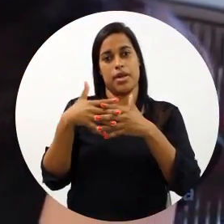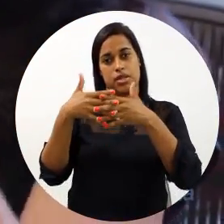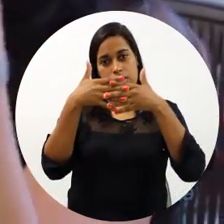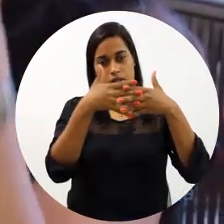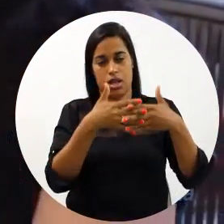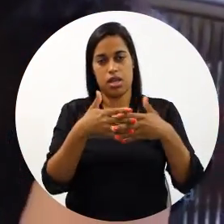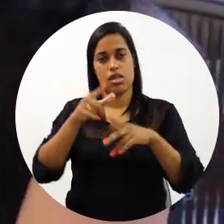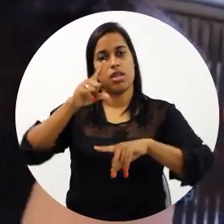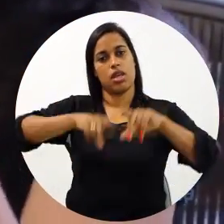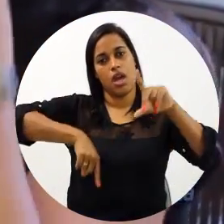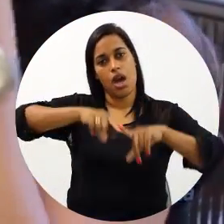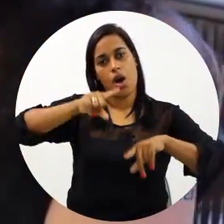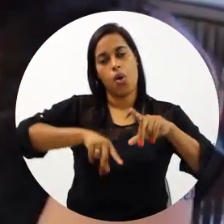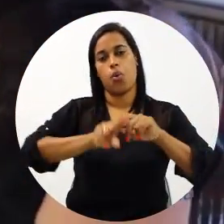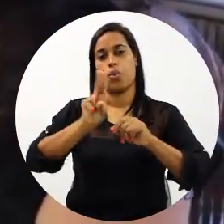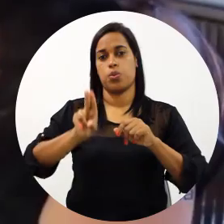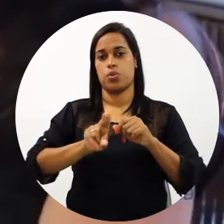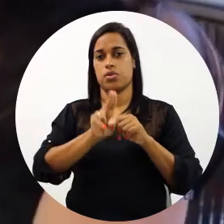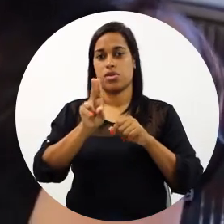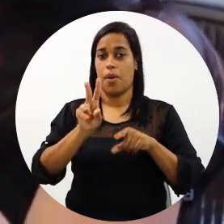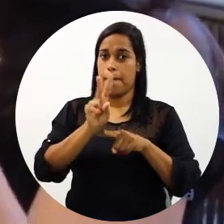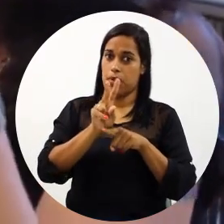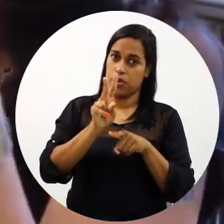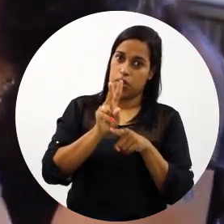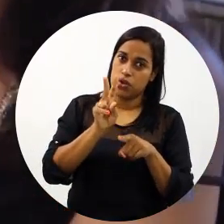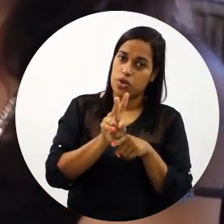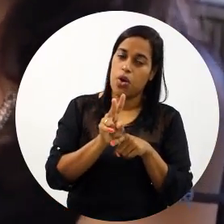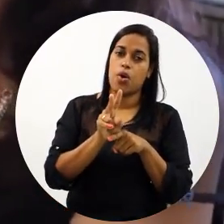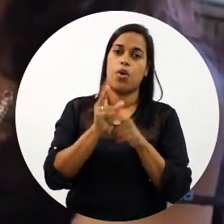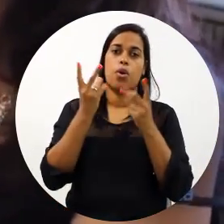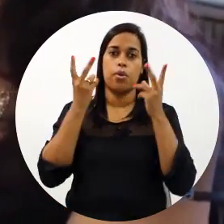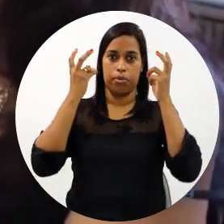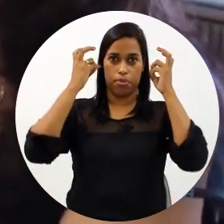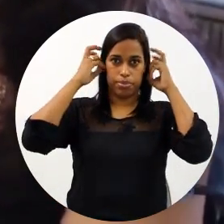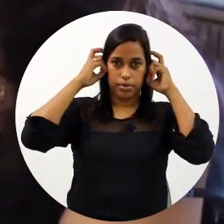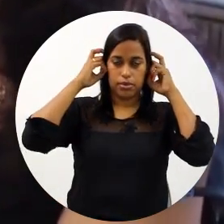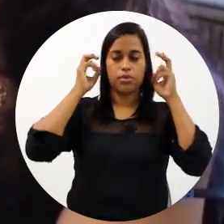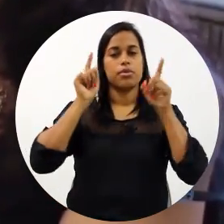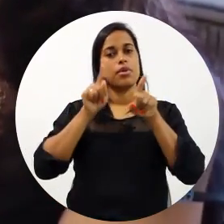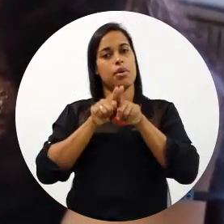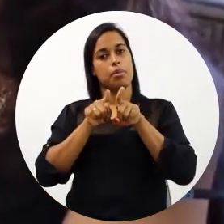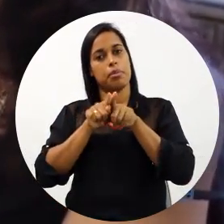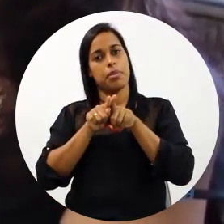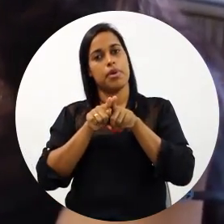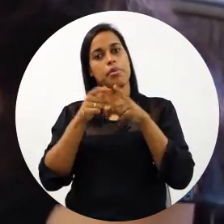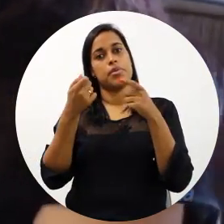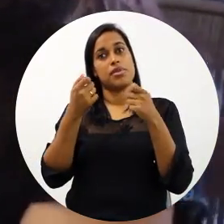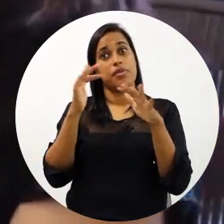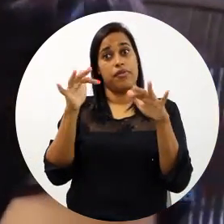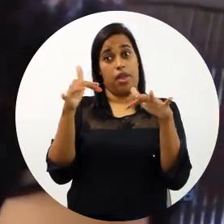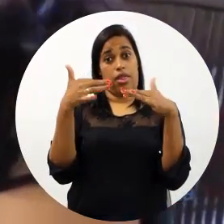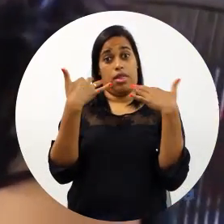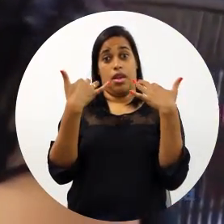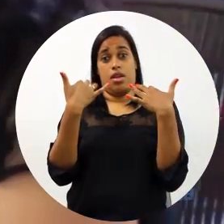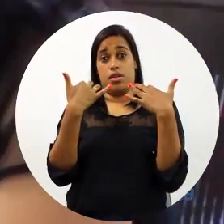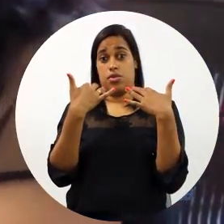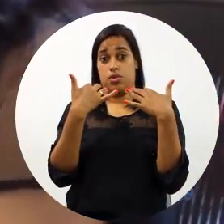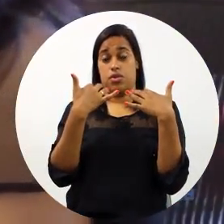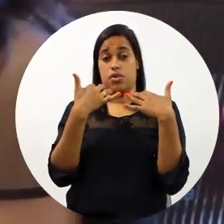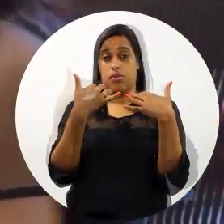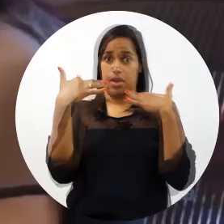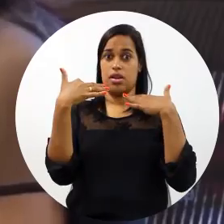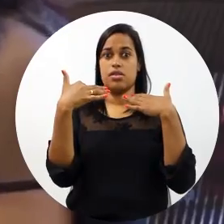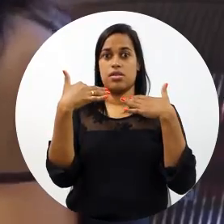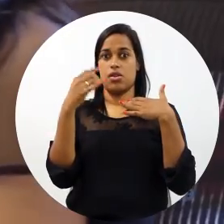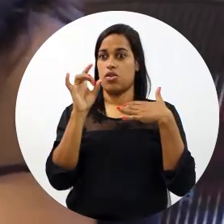usar o protetor auricular, né? Tem que usar a buzina, tem que ficar ligada, não posso simplesmente